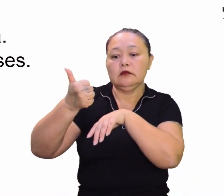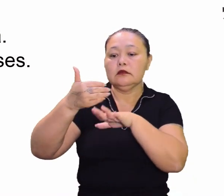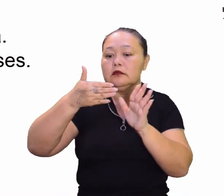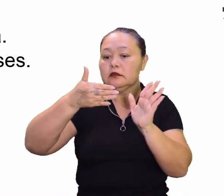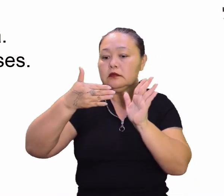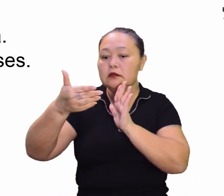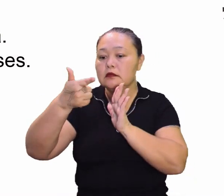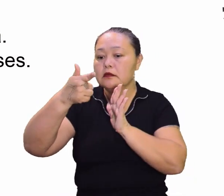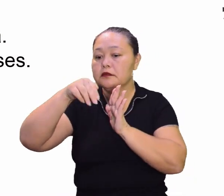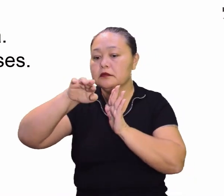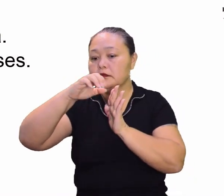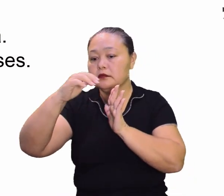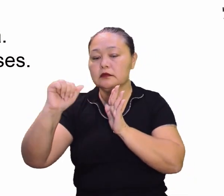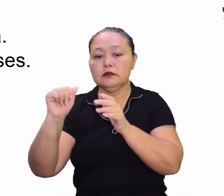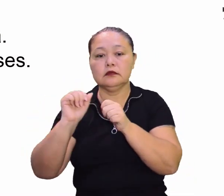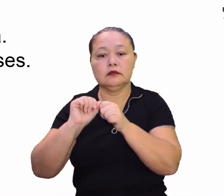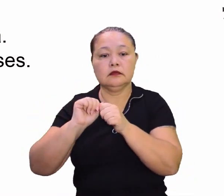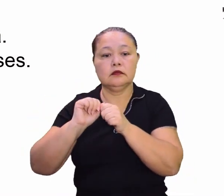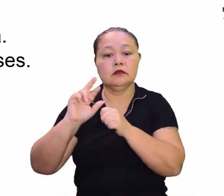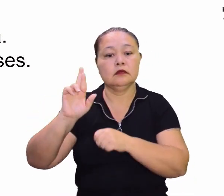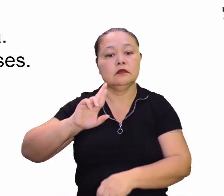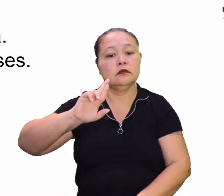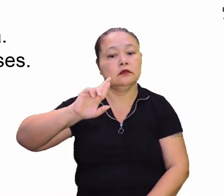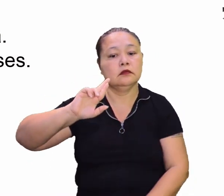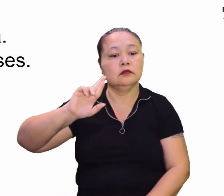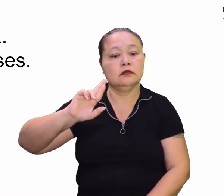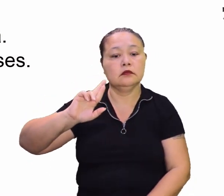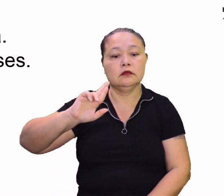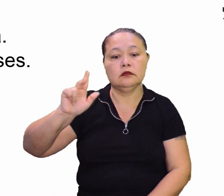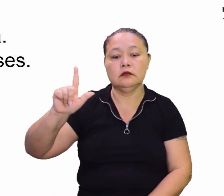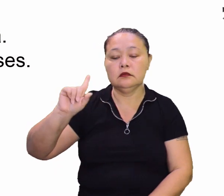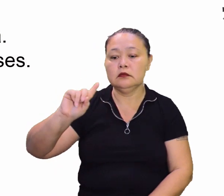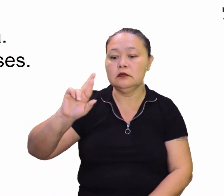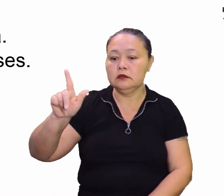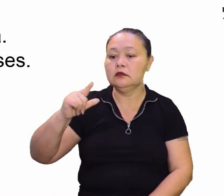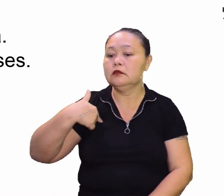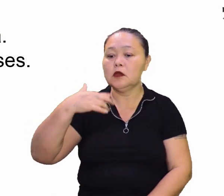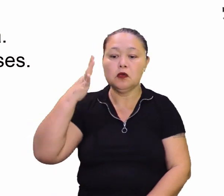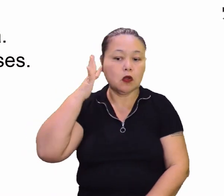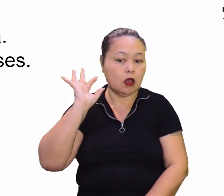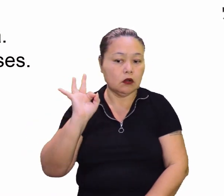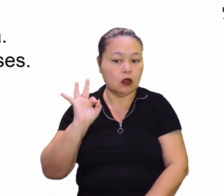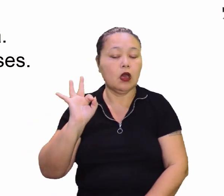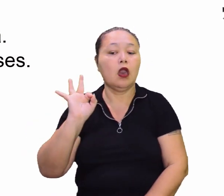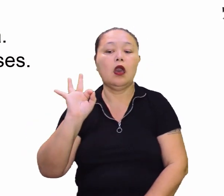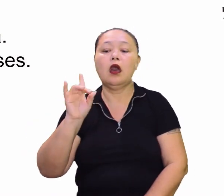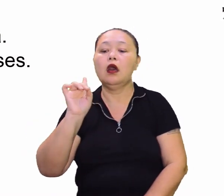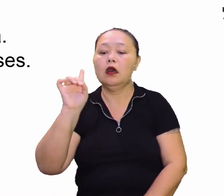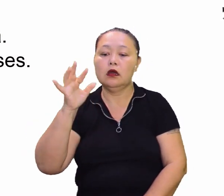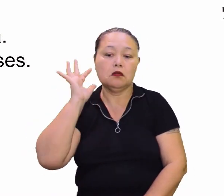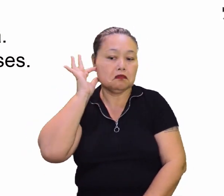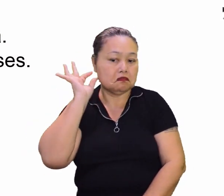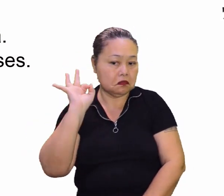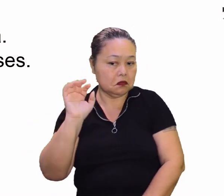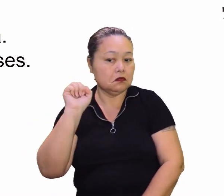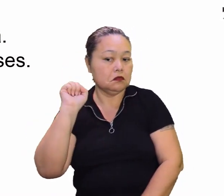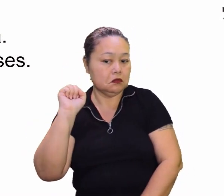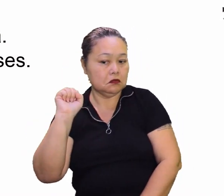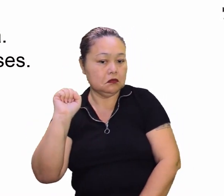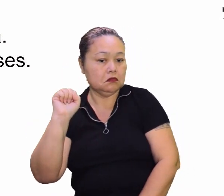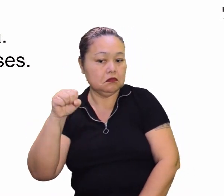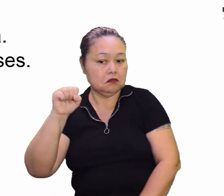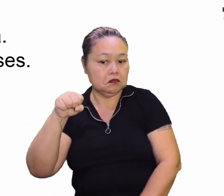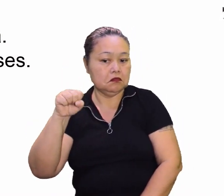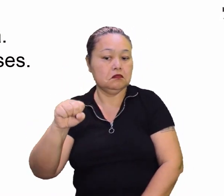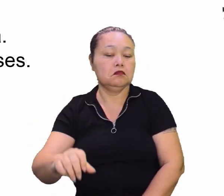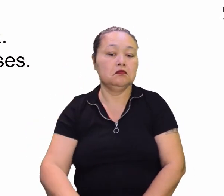geração está errada aqui, ele dizendo que não qualificada. Era qualificada. Qualificada, com certeza. Isso? E a mão de